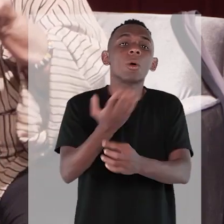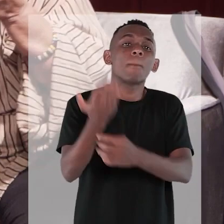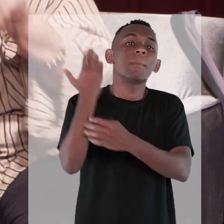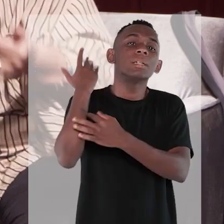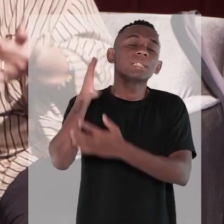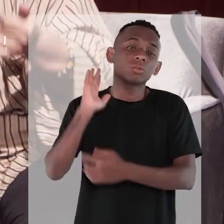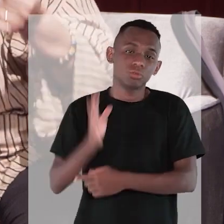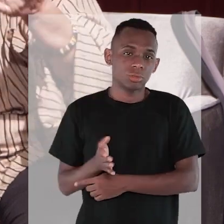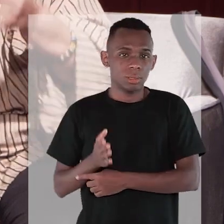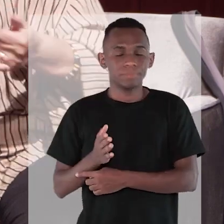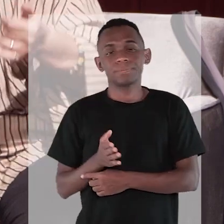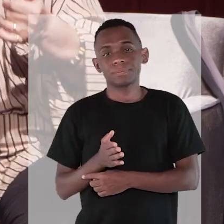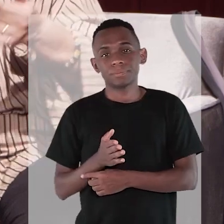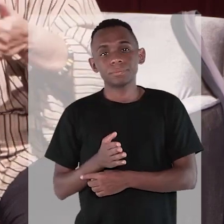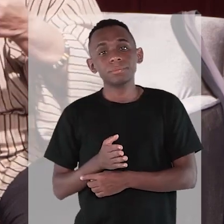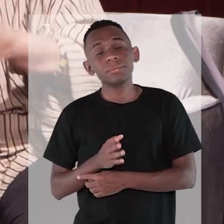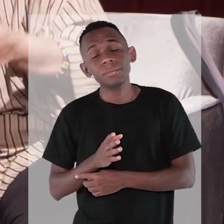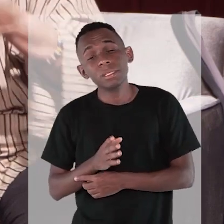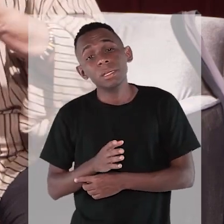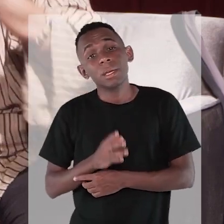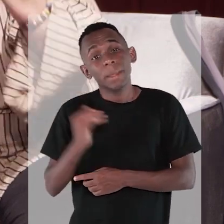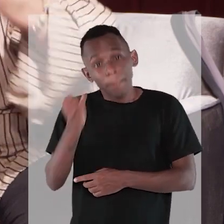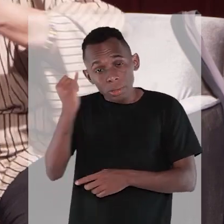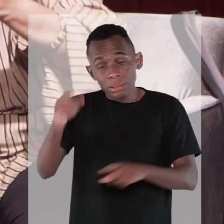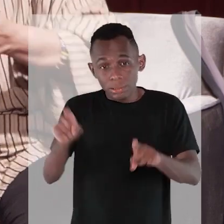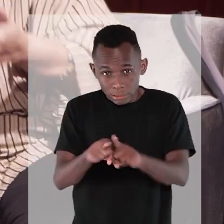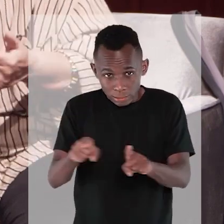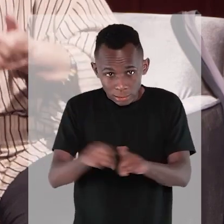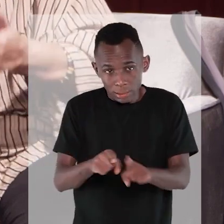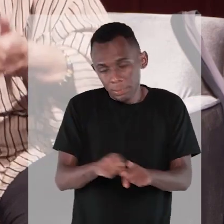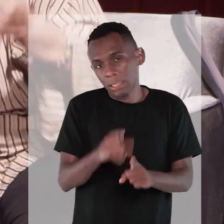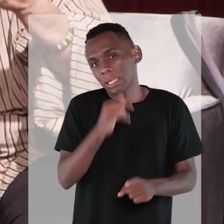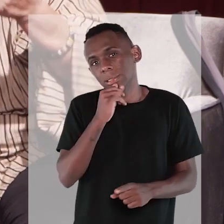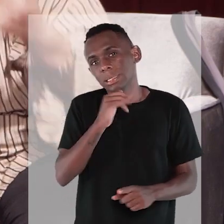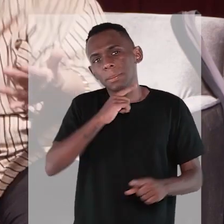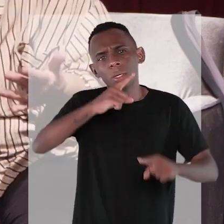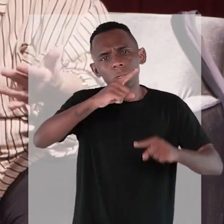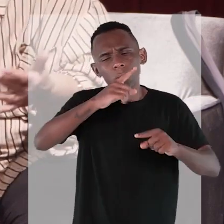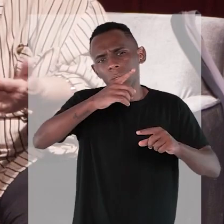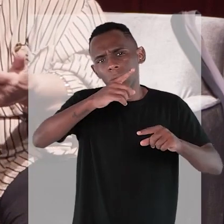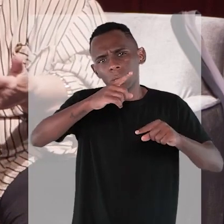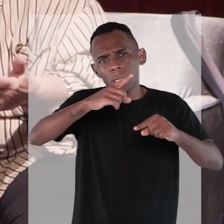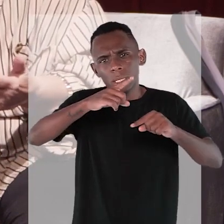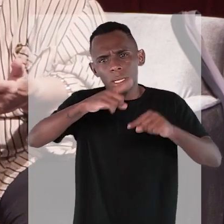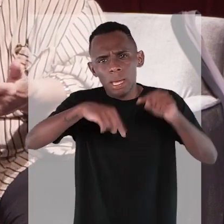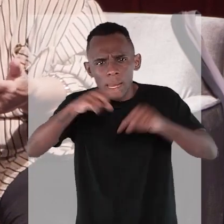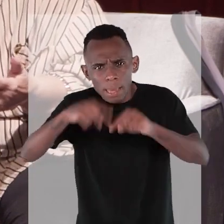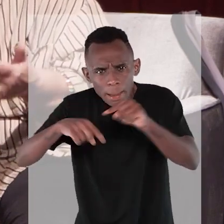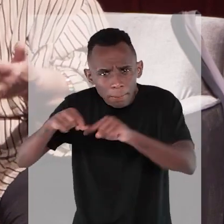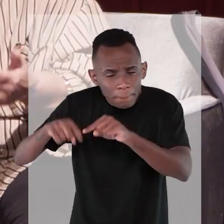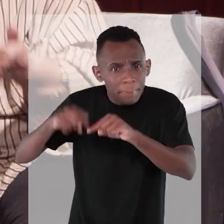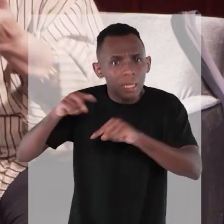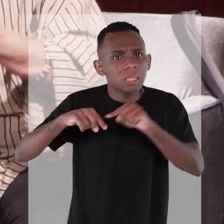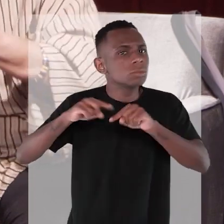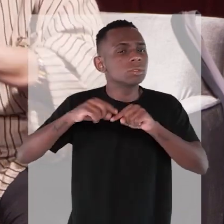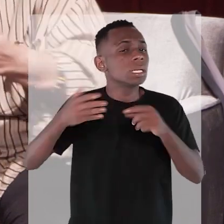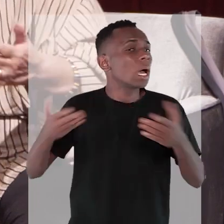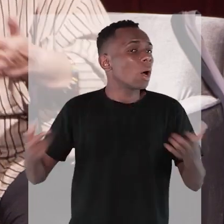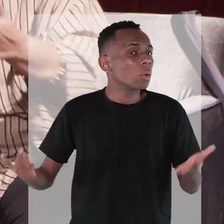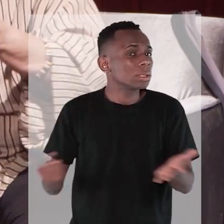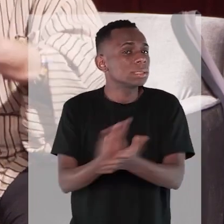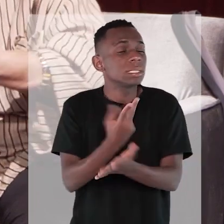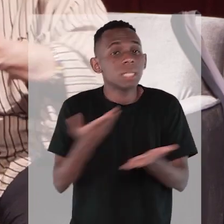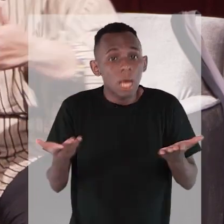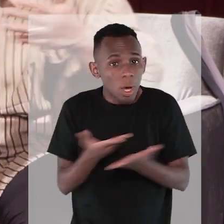que é a quantidade de elementos, né? Vários elementos são inéditos na história do Brasil, né? Não